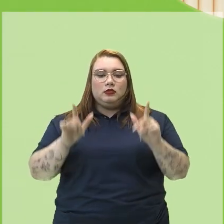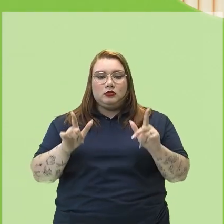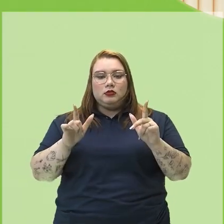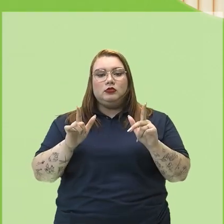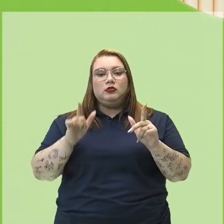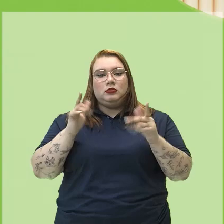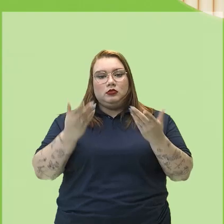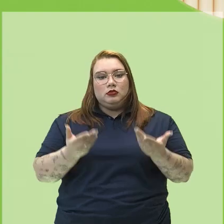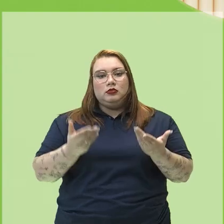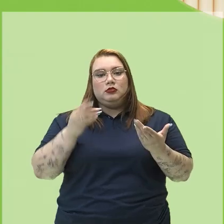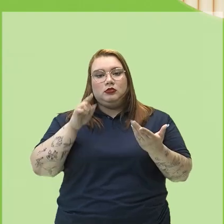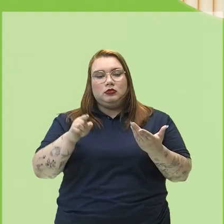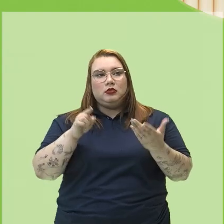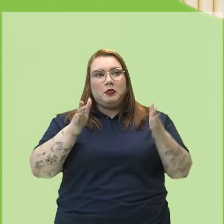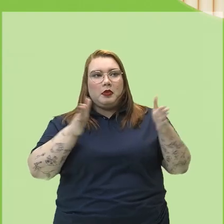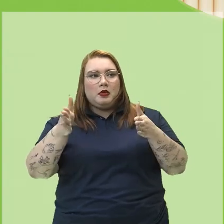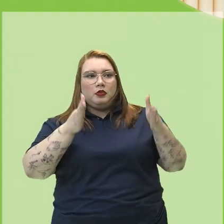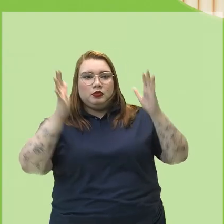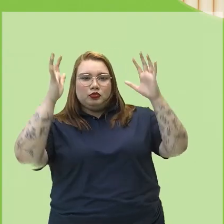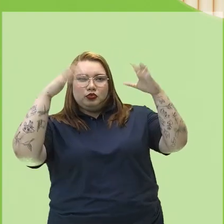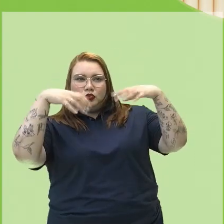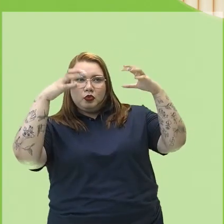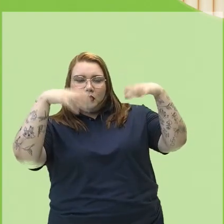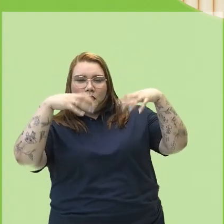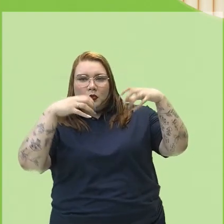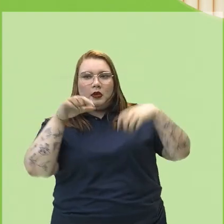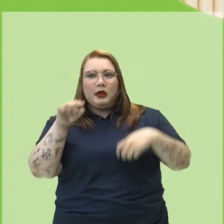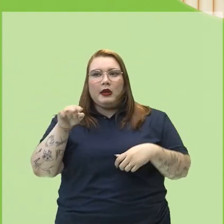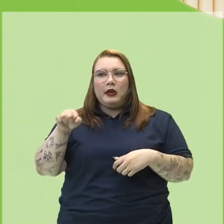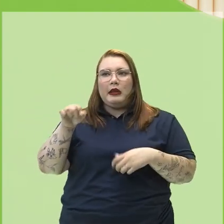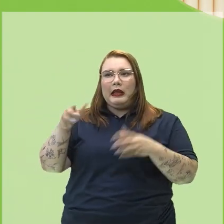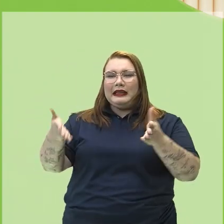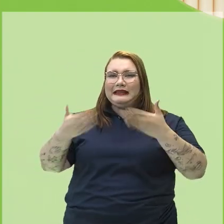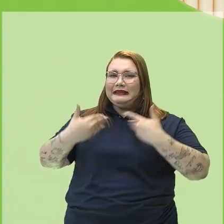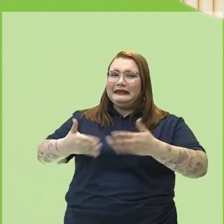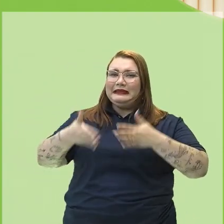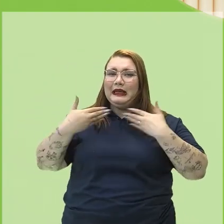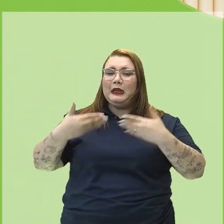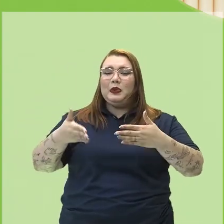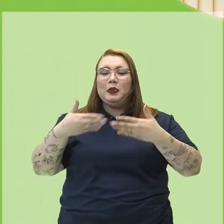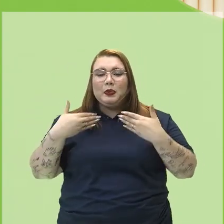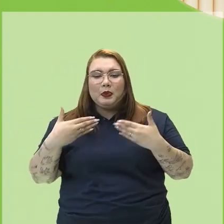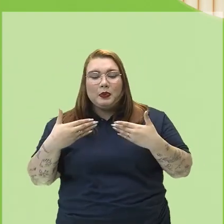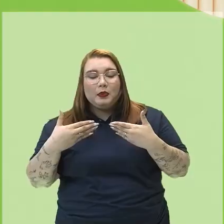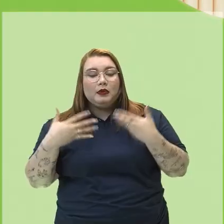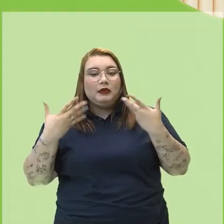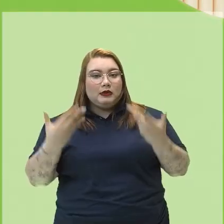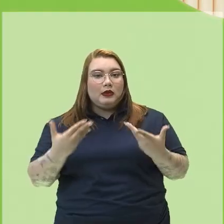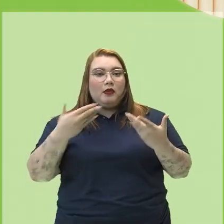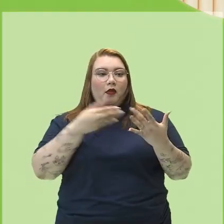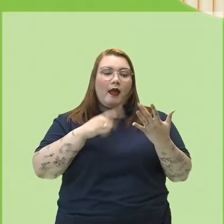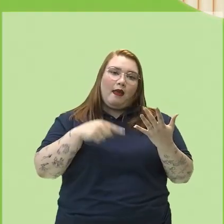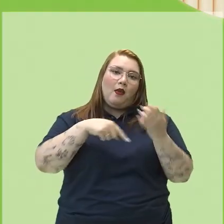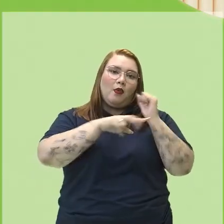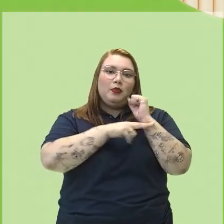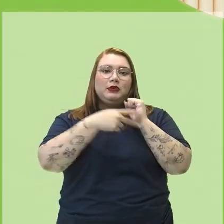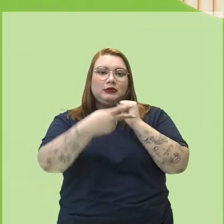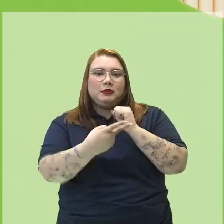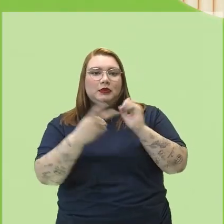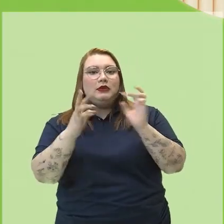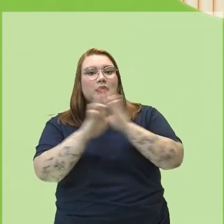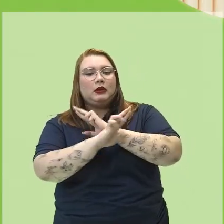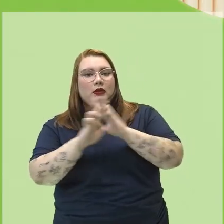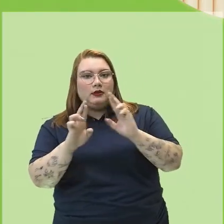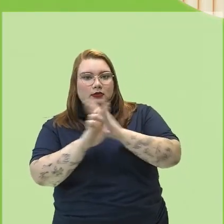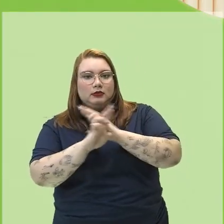Aquele período que está mais chuvoso, ou aquela região que ficou mais quente, né? Então, todas essas consequências estão